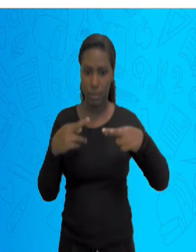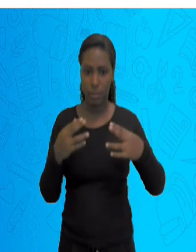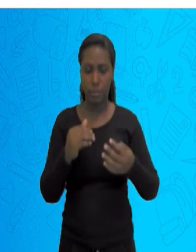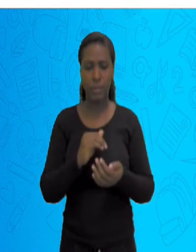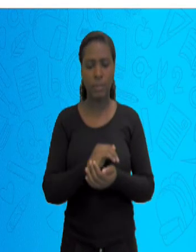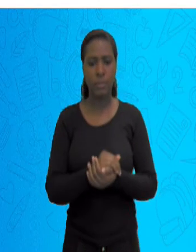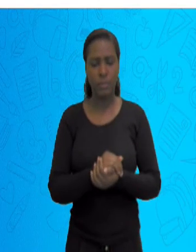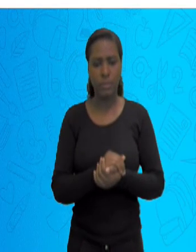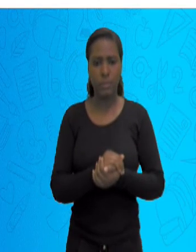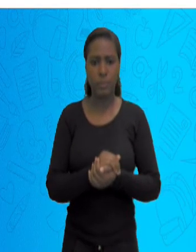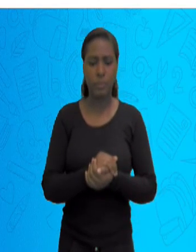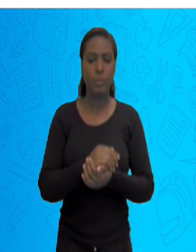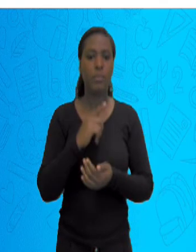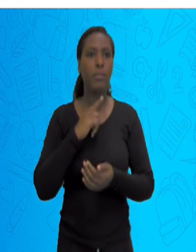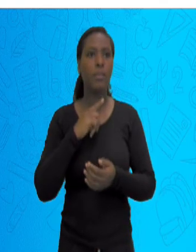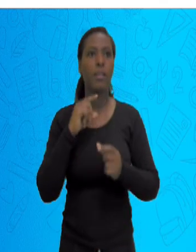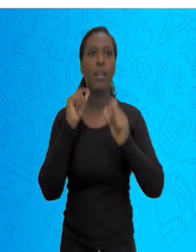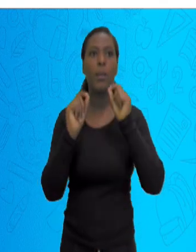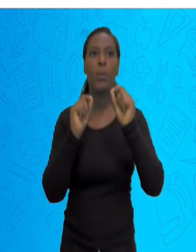Temos então